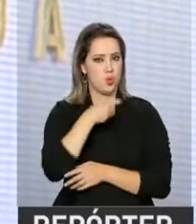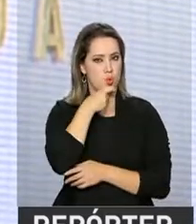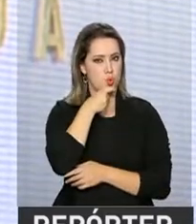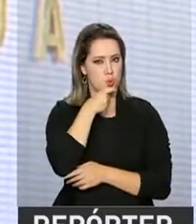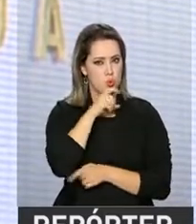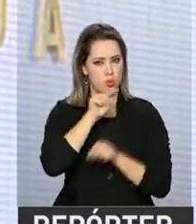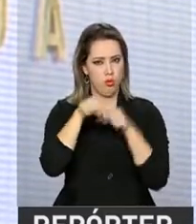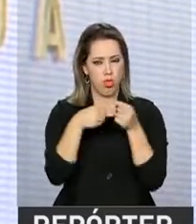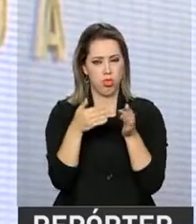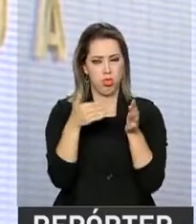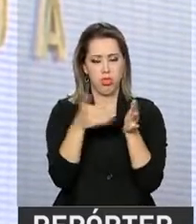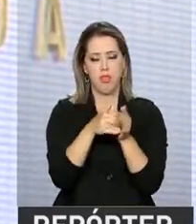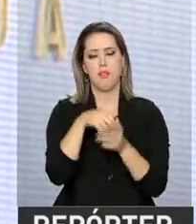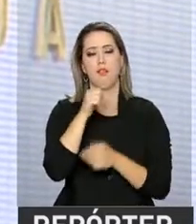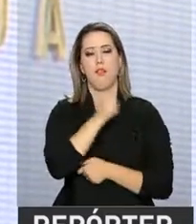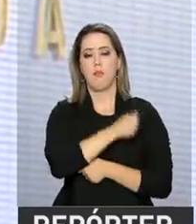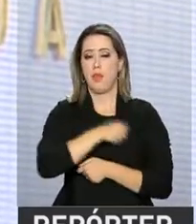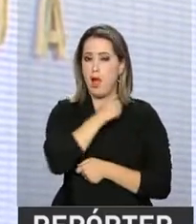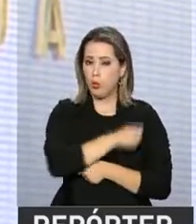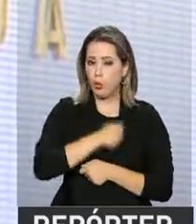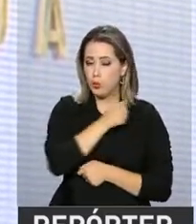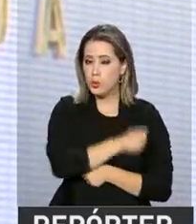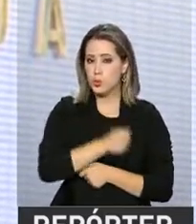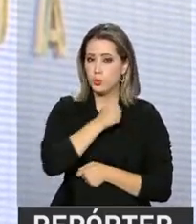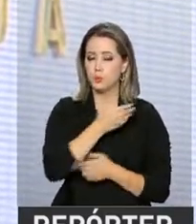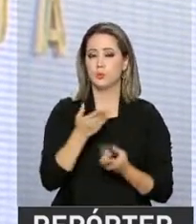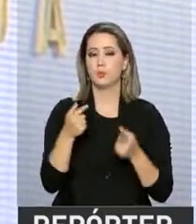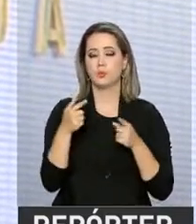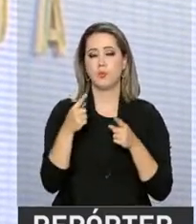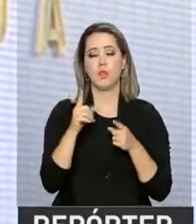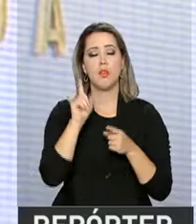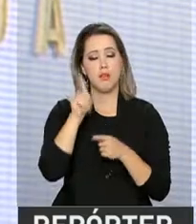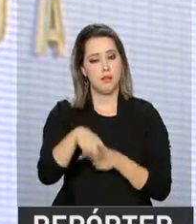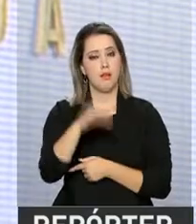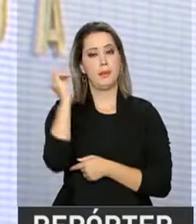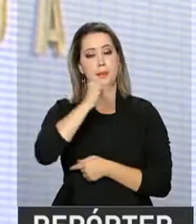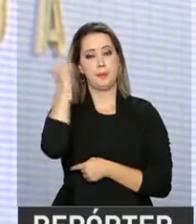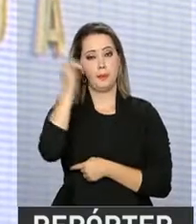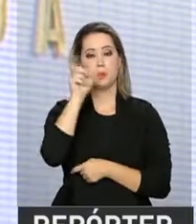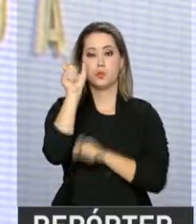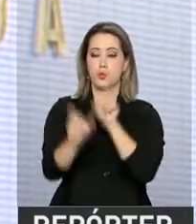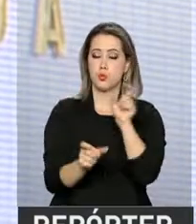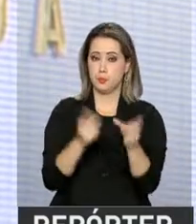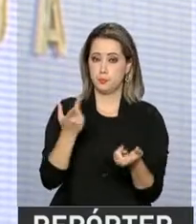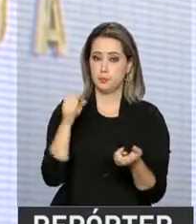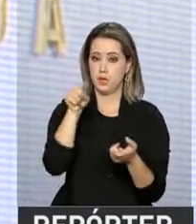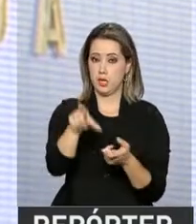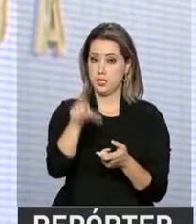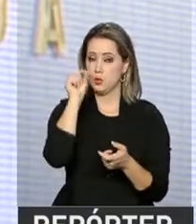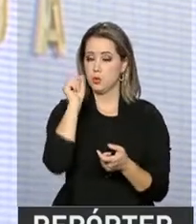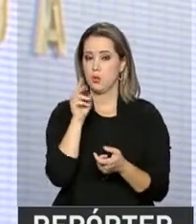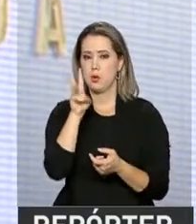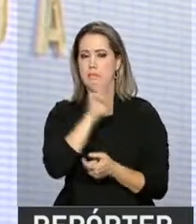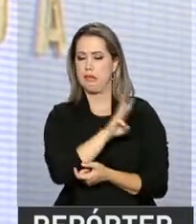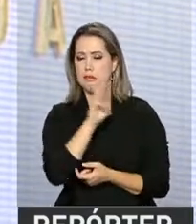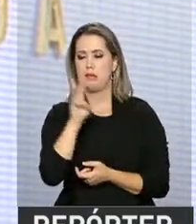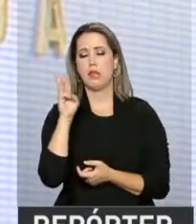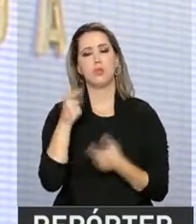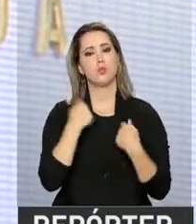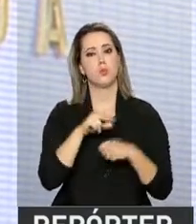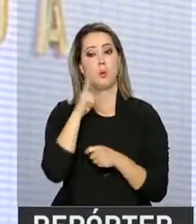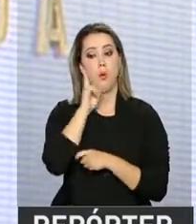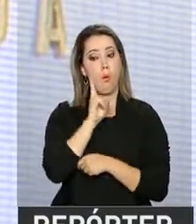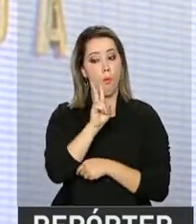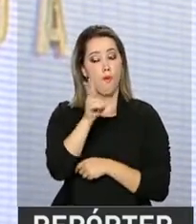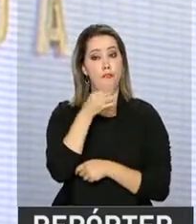31 de agosto de 2017. E é muito importante que nessa opção, o contribuinte falar pela internet, ele preste